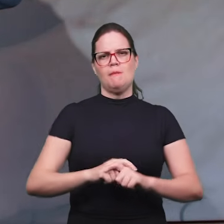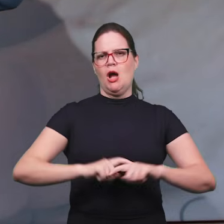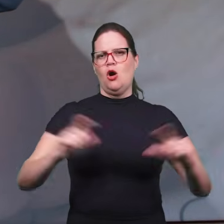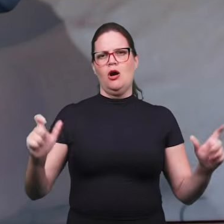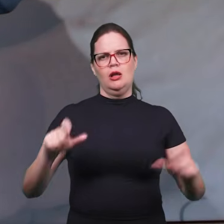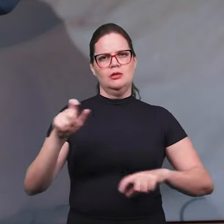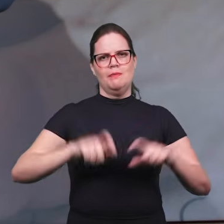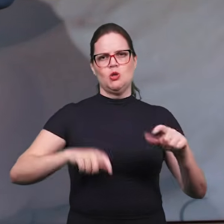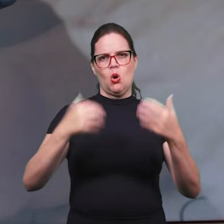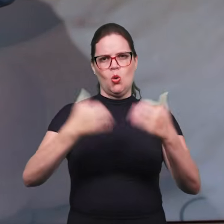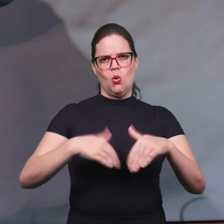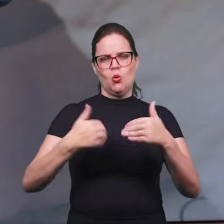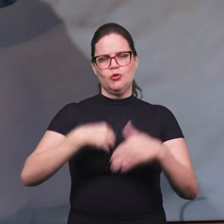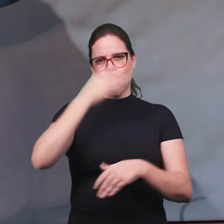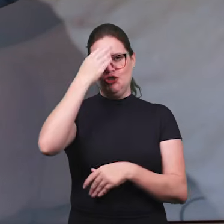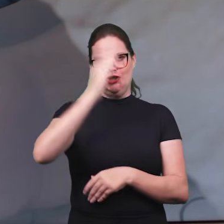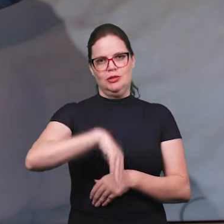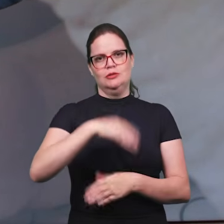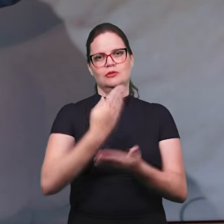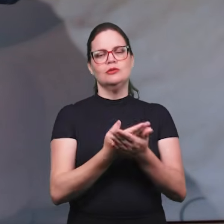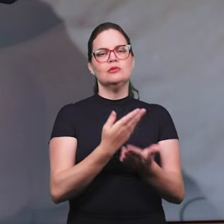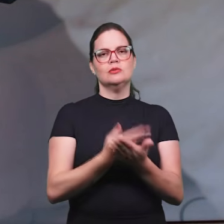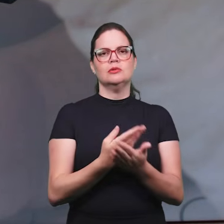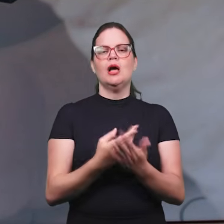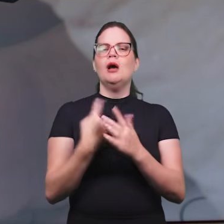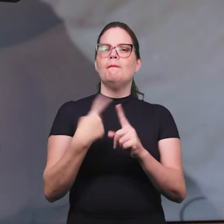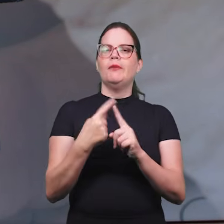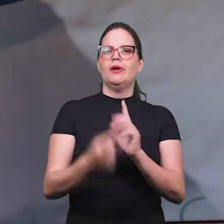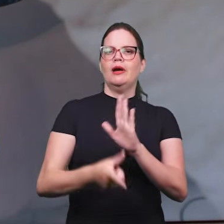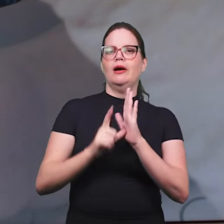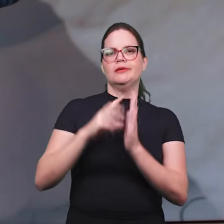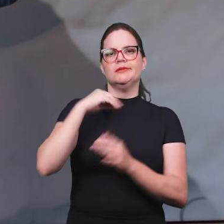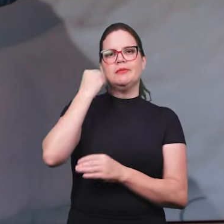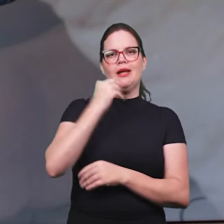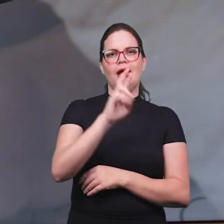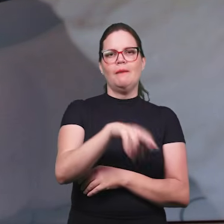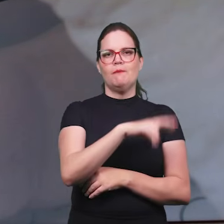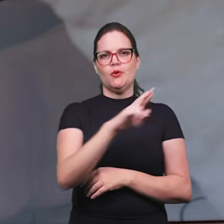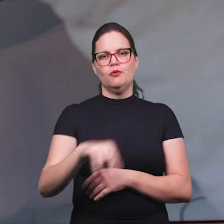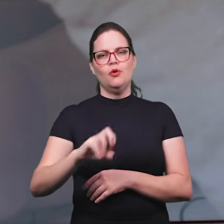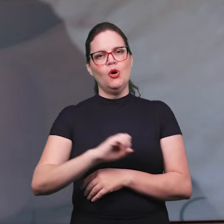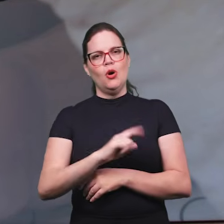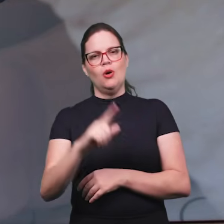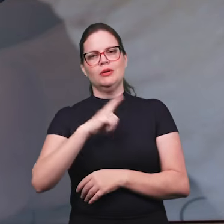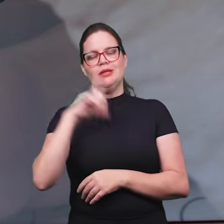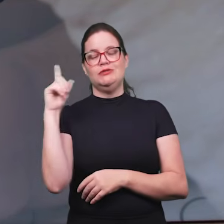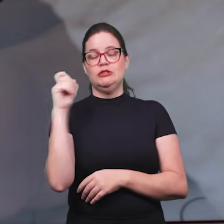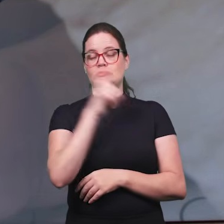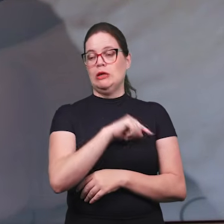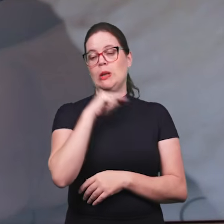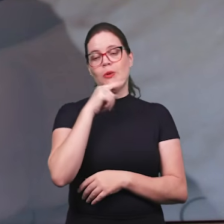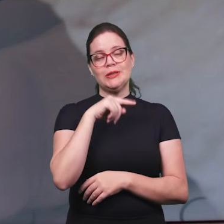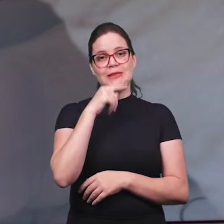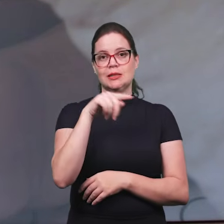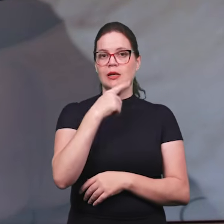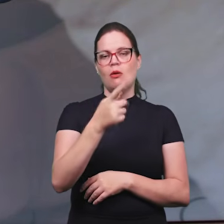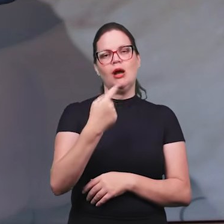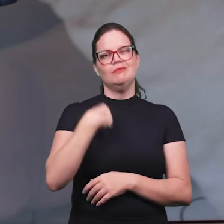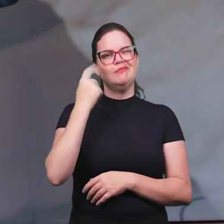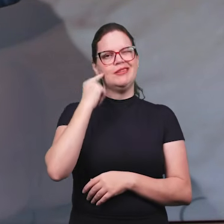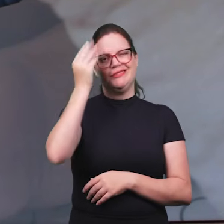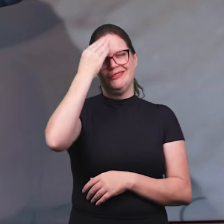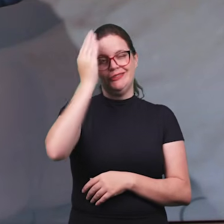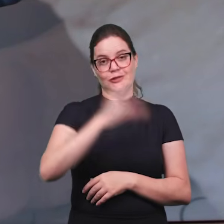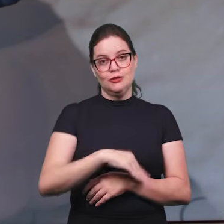concurseiros acabam desistindo dos estudos, tá? Depois de reprovações, depois de algumas situações que ocorrem, tá? E